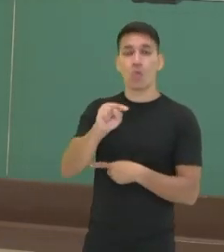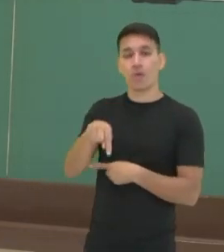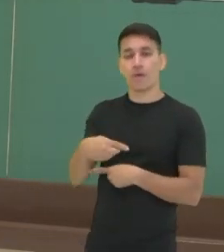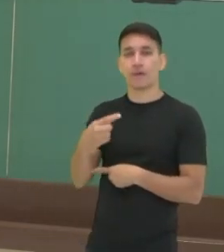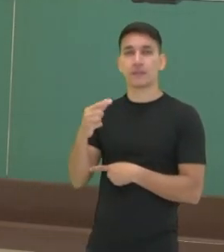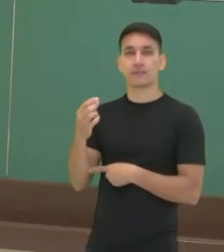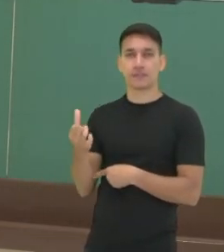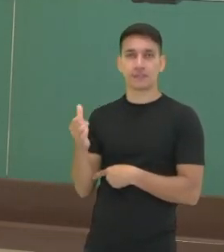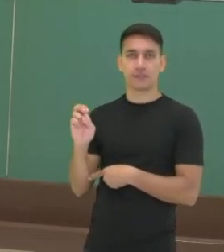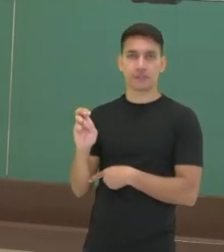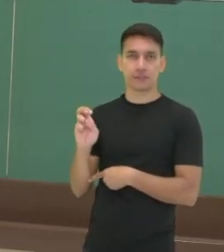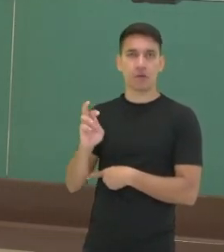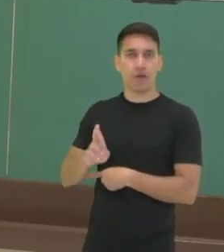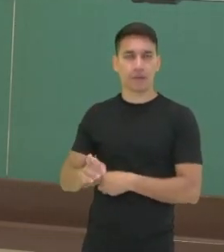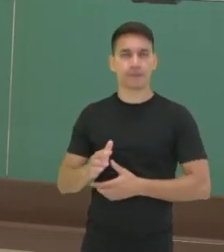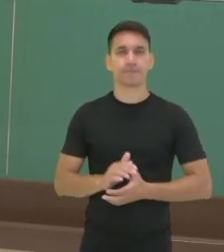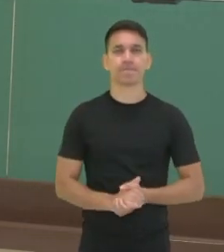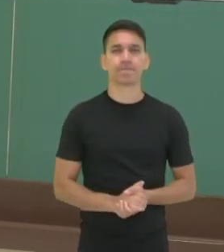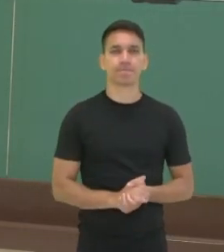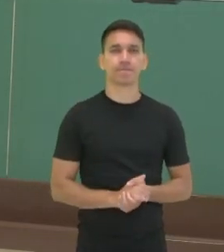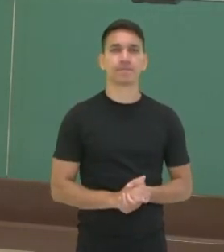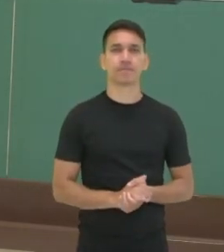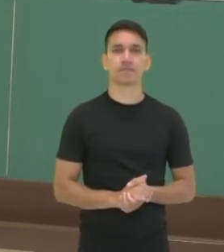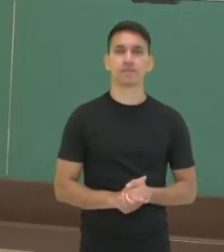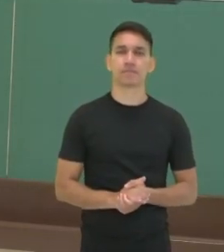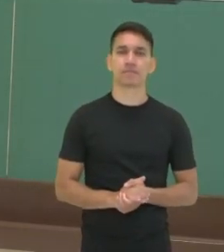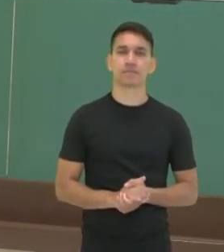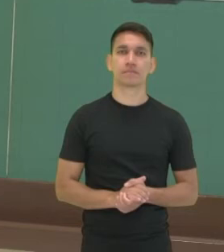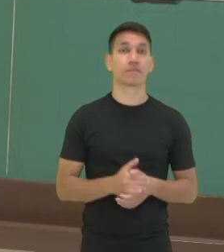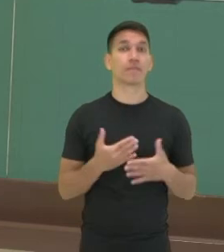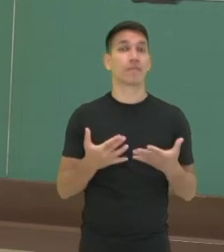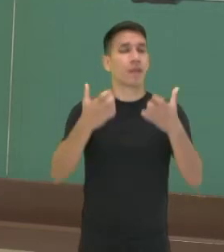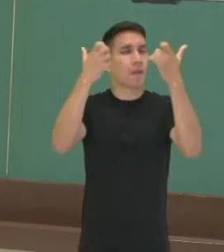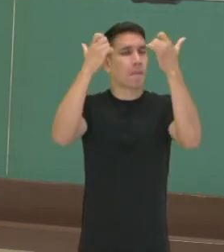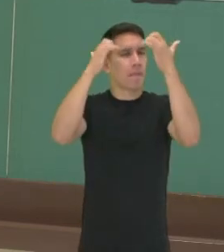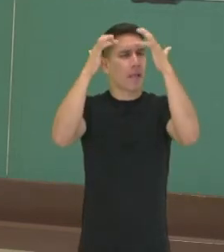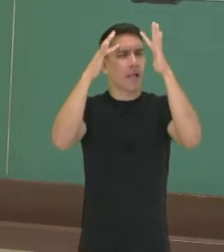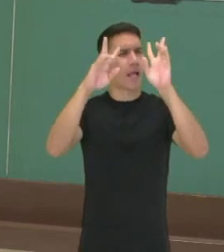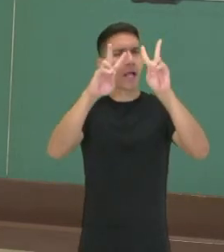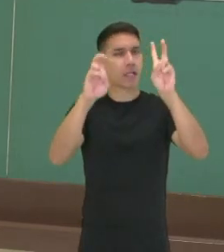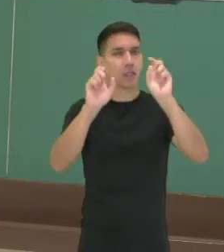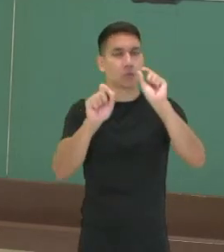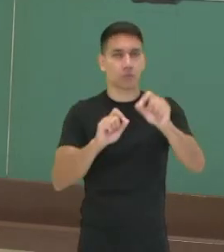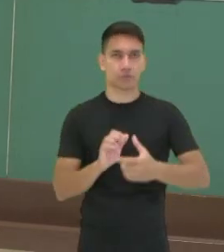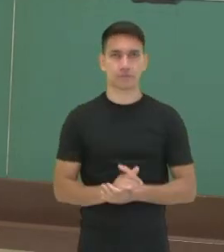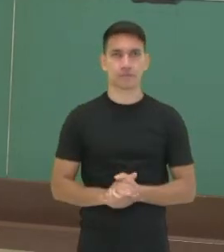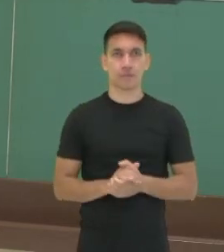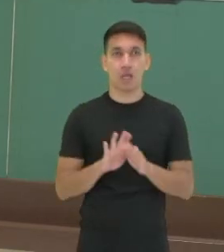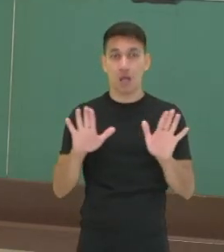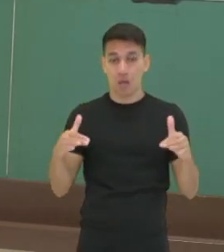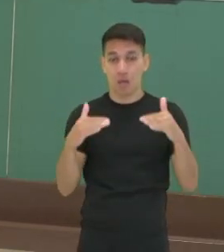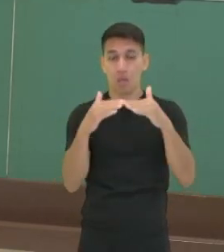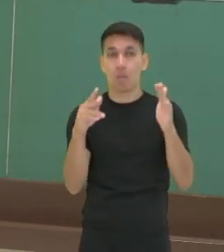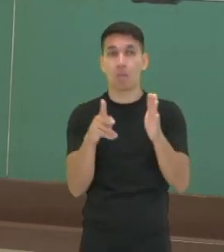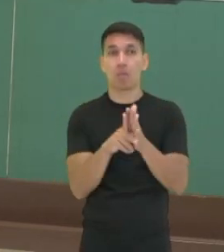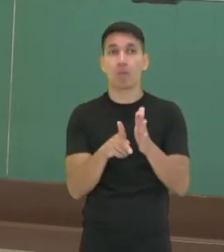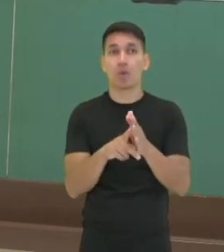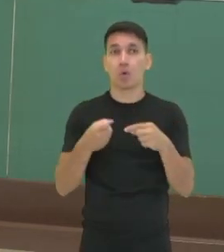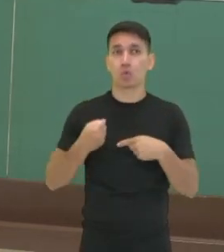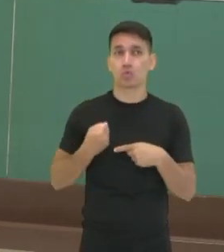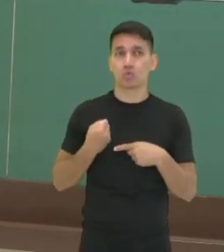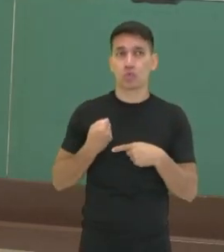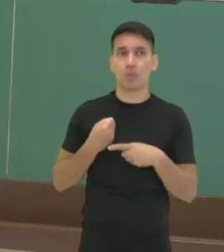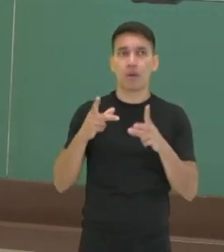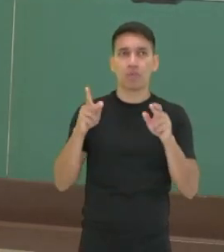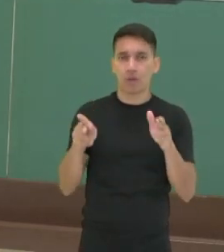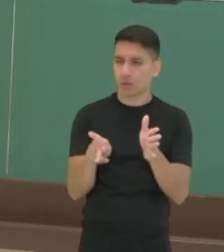R$1,65, tá joia? Então, tá bom. E aí, né, poderíamos pensar assim também, né? Para igualar as casas decimais, nossa, como tem duas